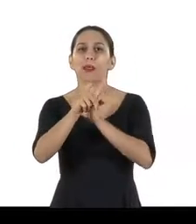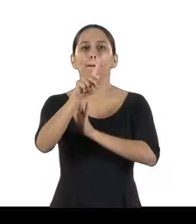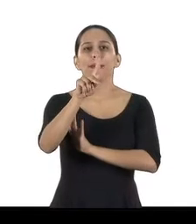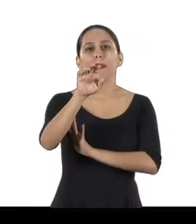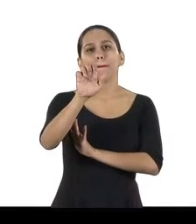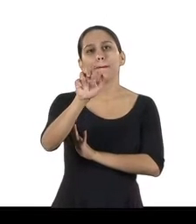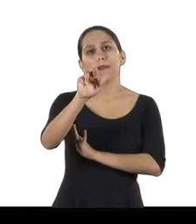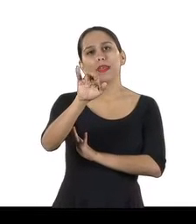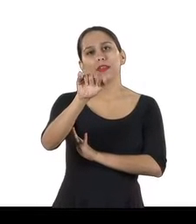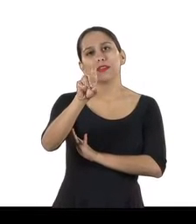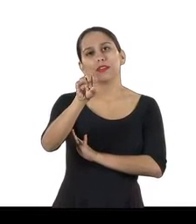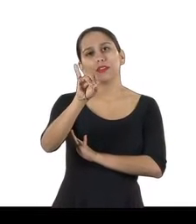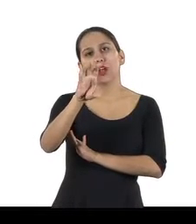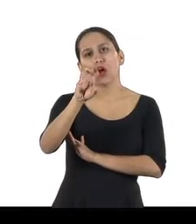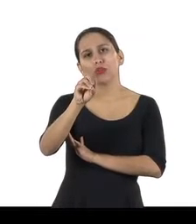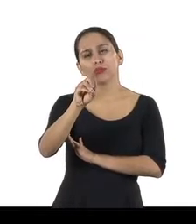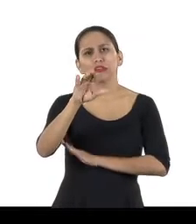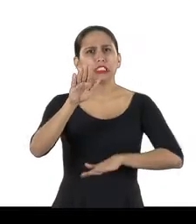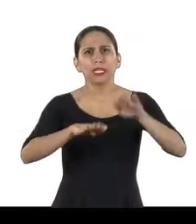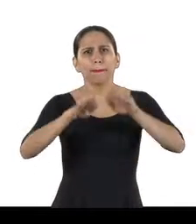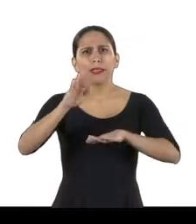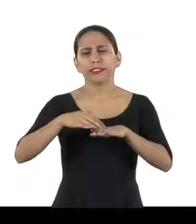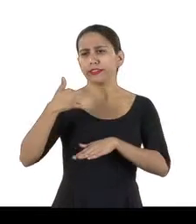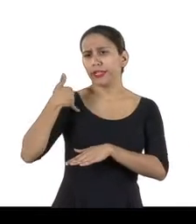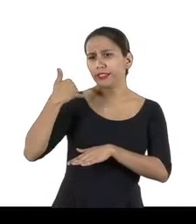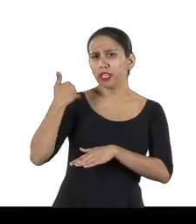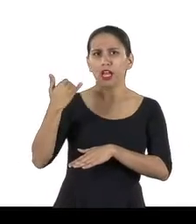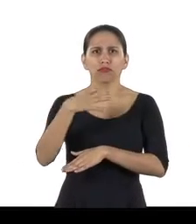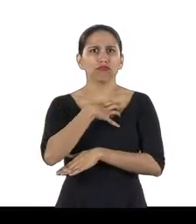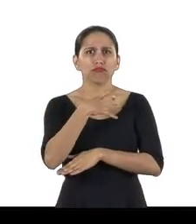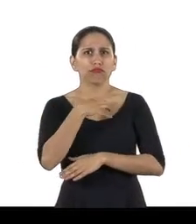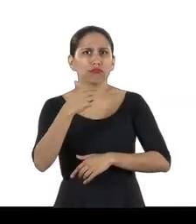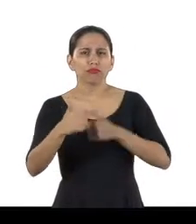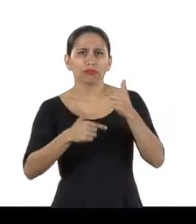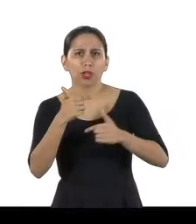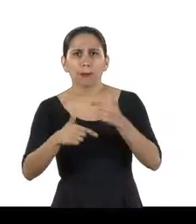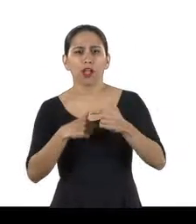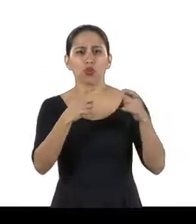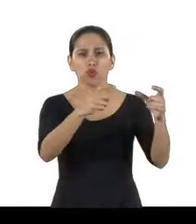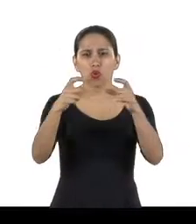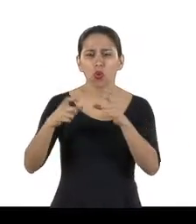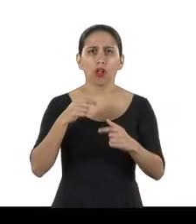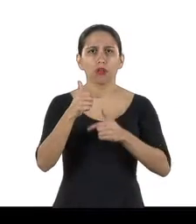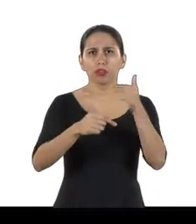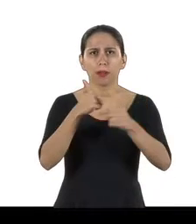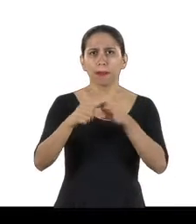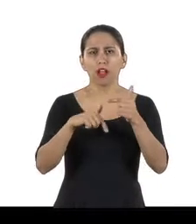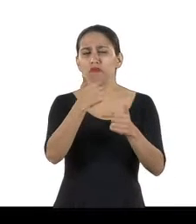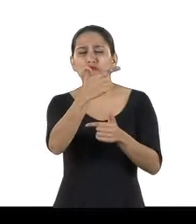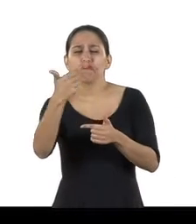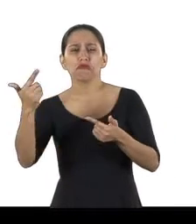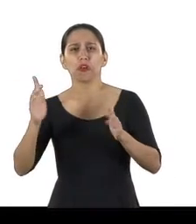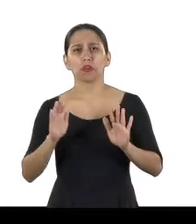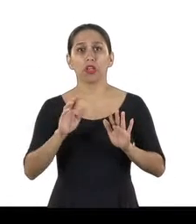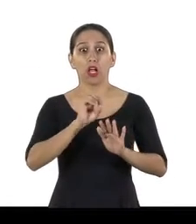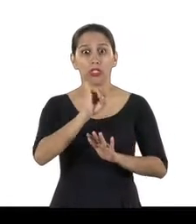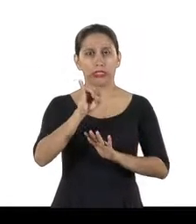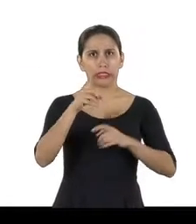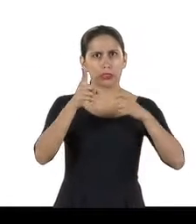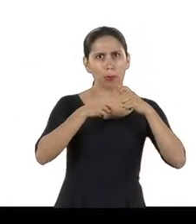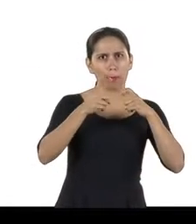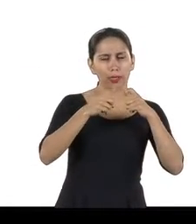Eles dependem da idade do trabalhador, do tipo de atividade que ele exerce, do local de trabalho, entre outros. E se o médico julgar